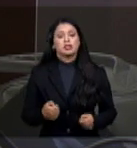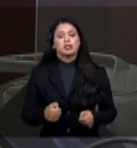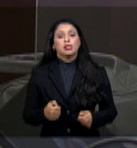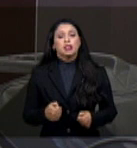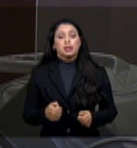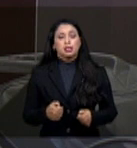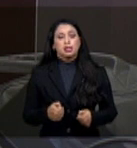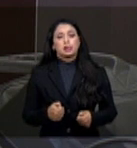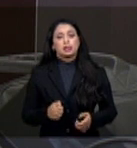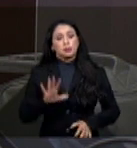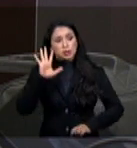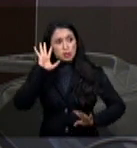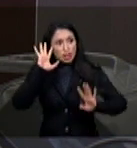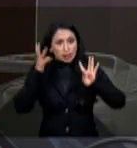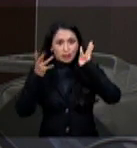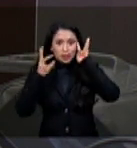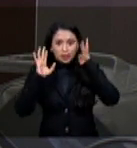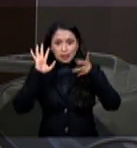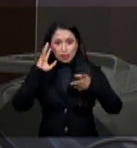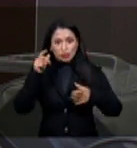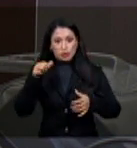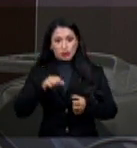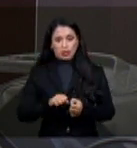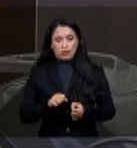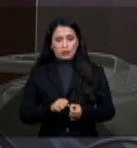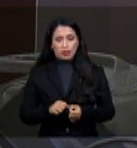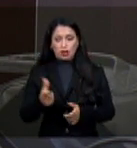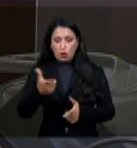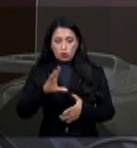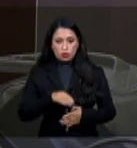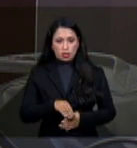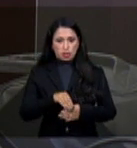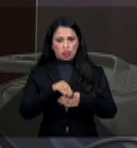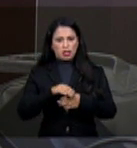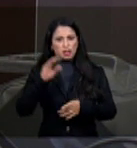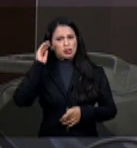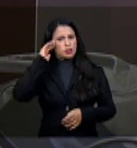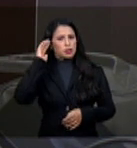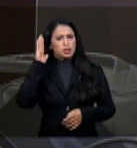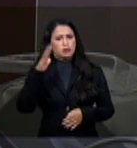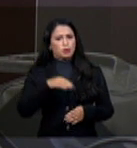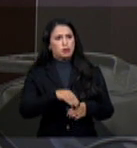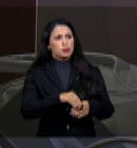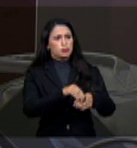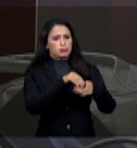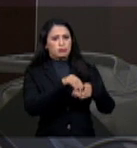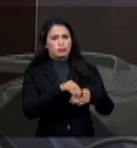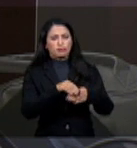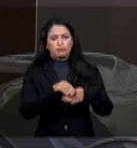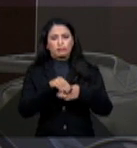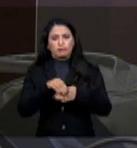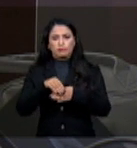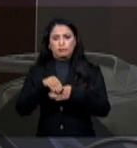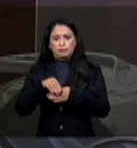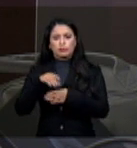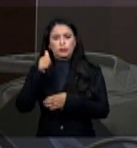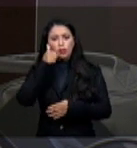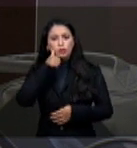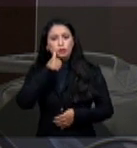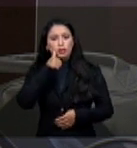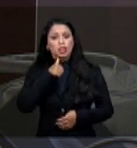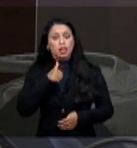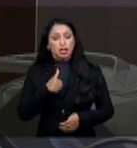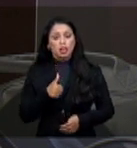E outros pontos importantes ditos por outras lideranças, e principalmente mulheres, é que não basta os